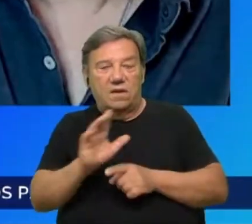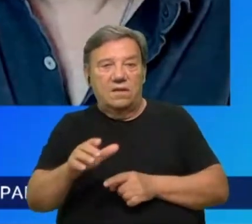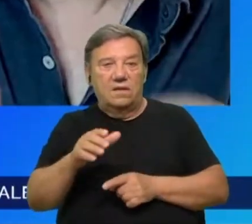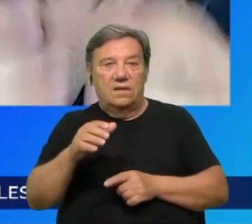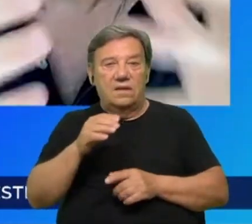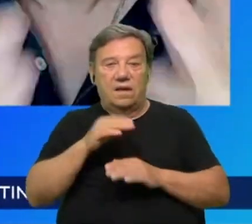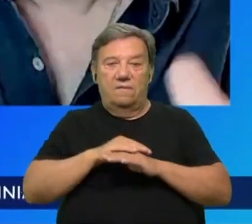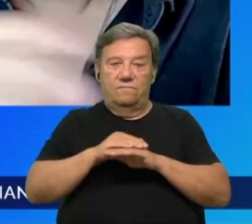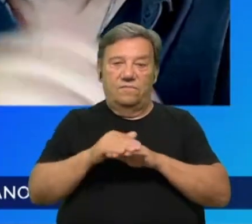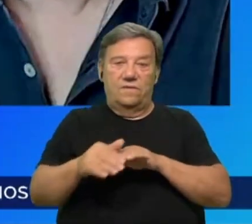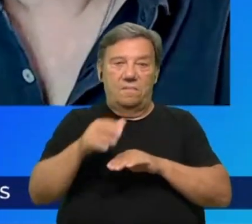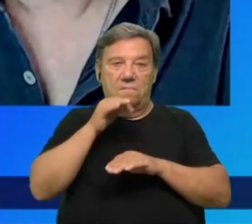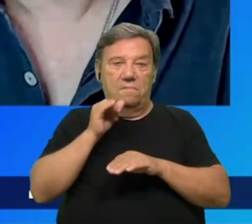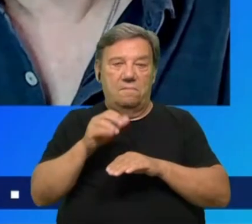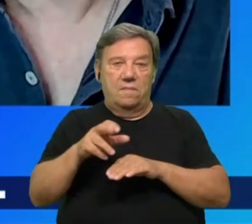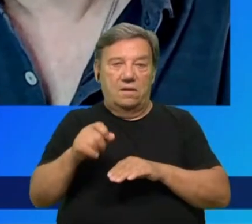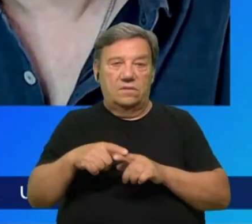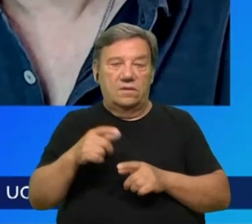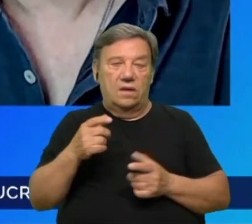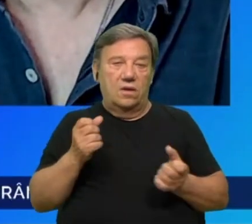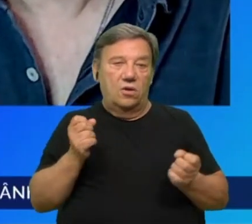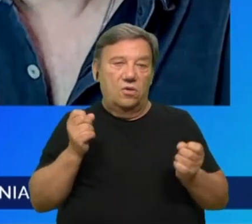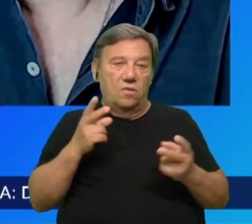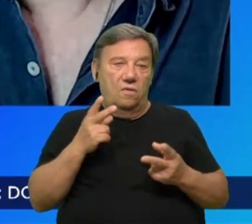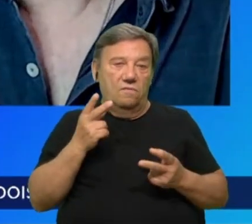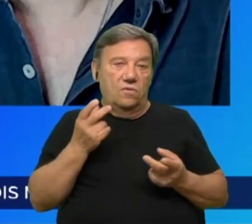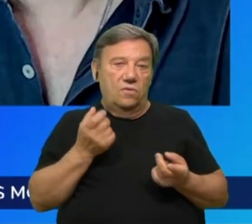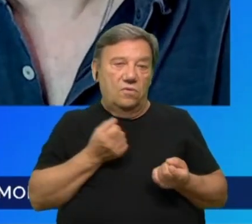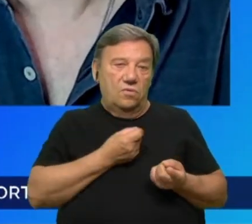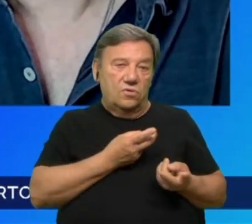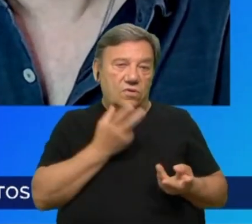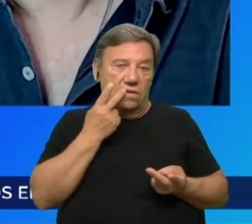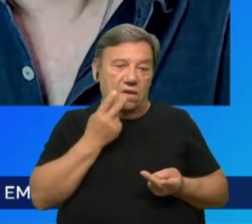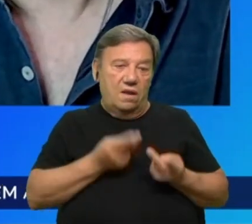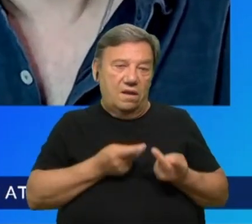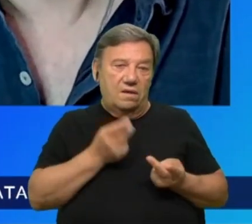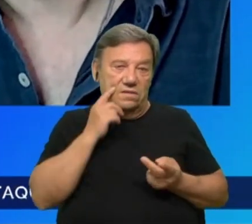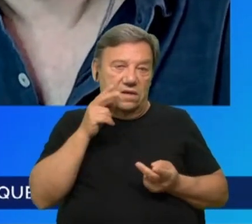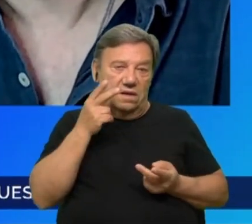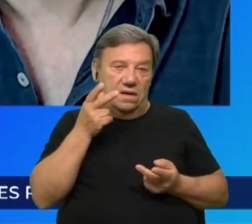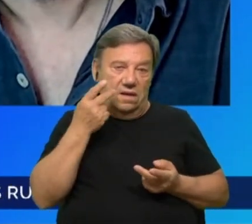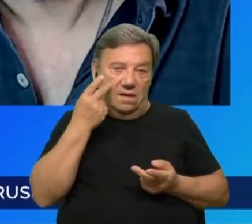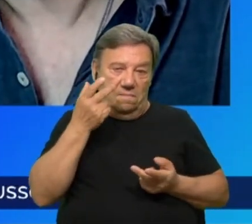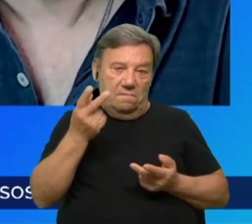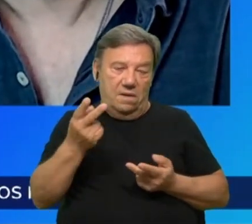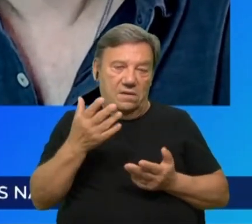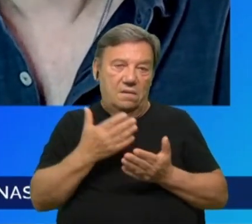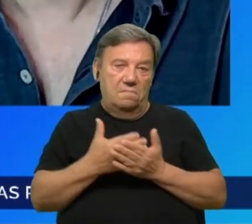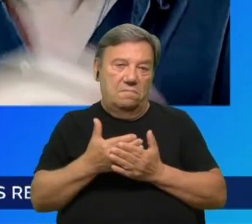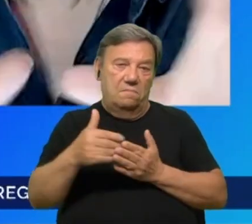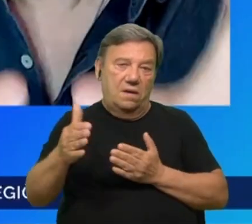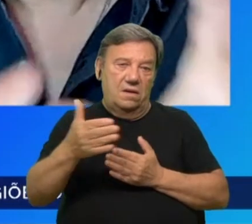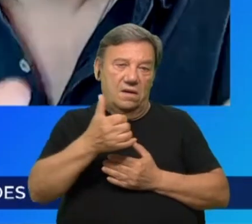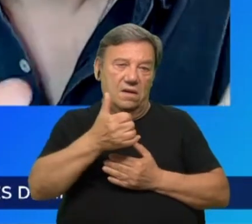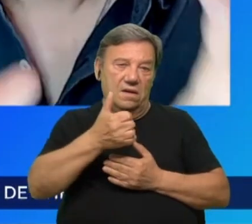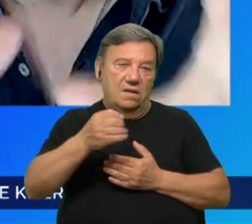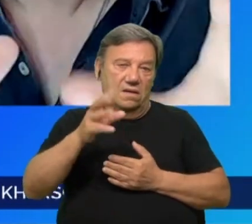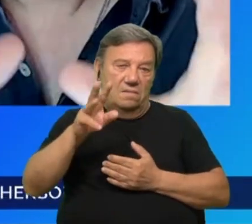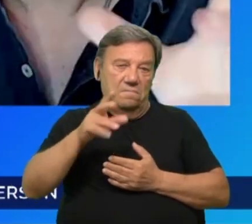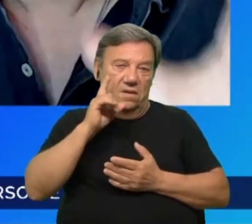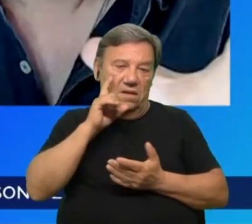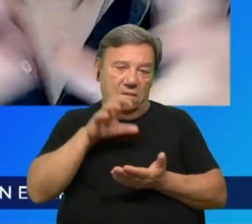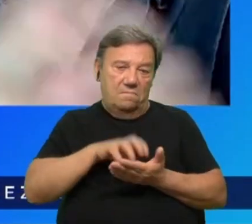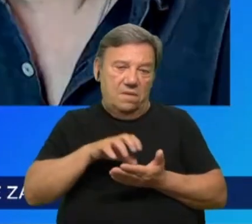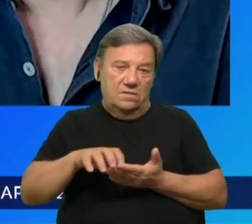pela superfície de Marte. Um novo conjunto de análises a estas imagens, a mais de 500 mil imagens, e em